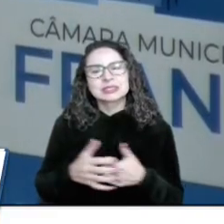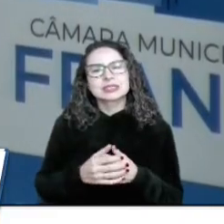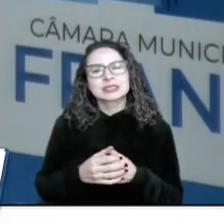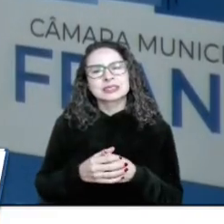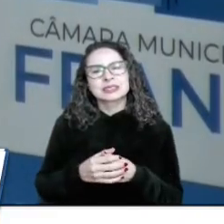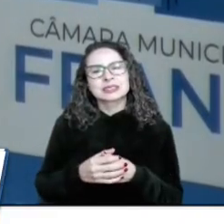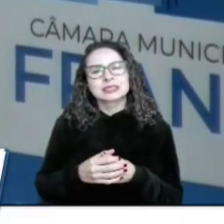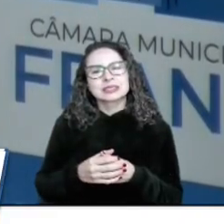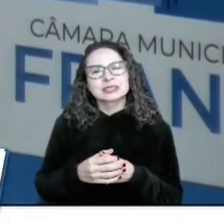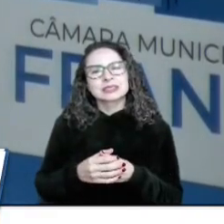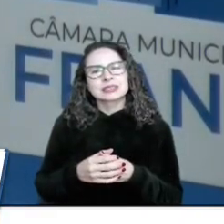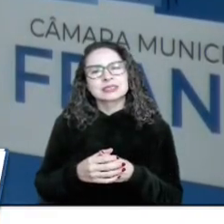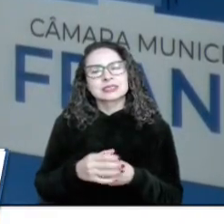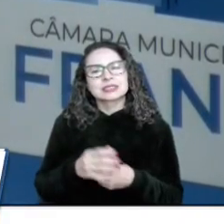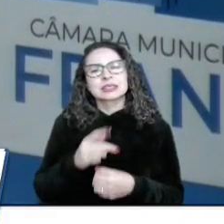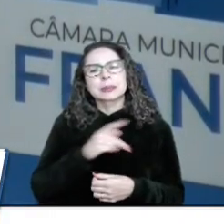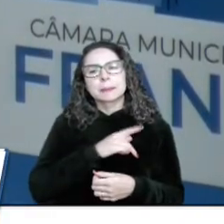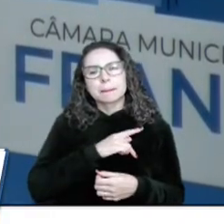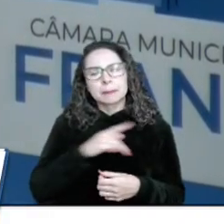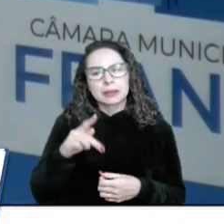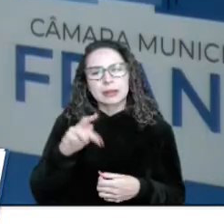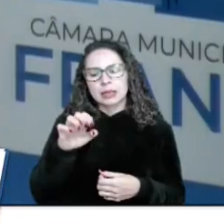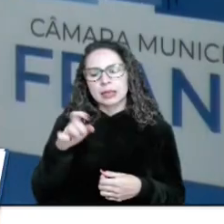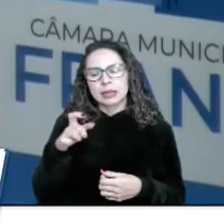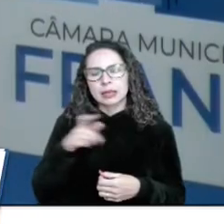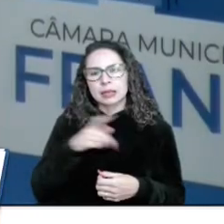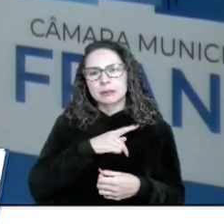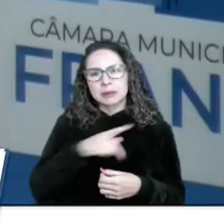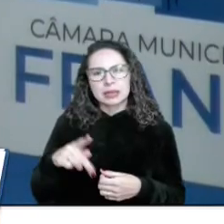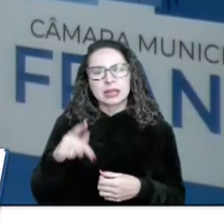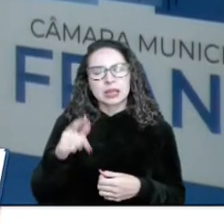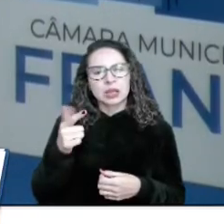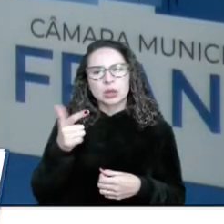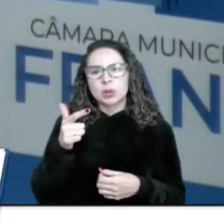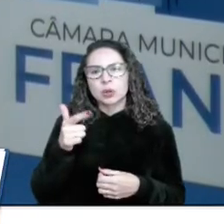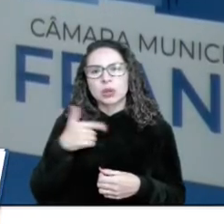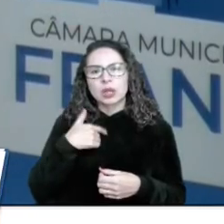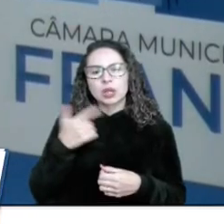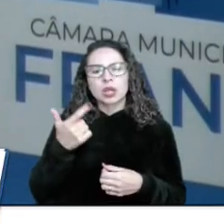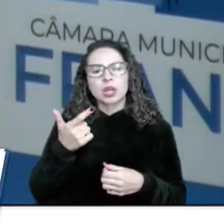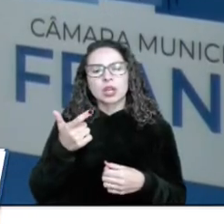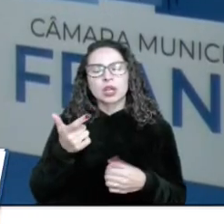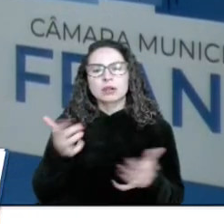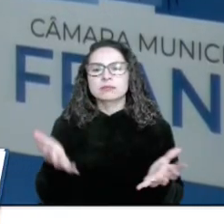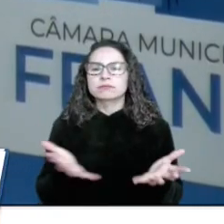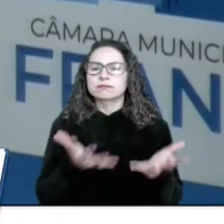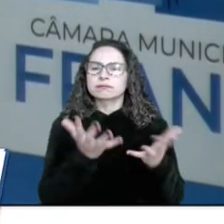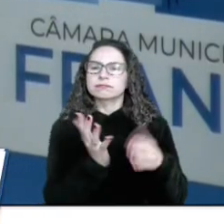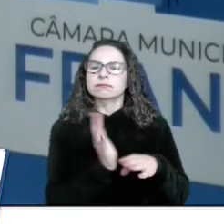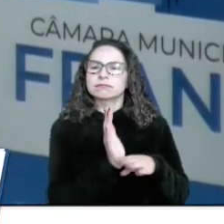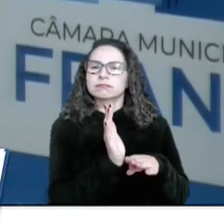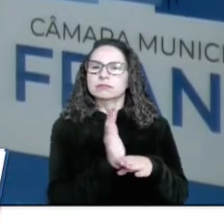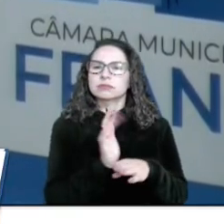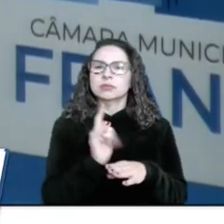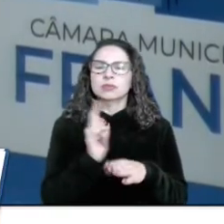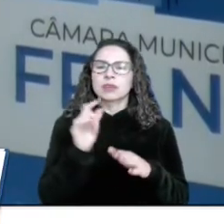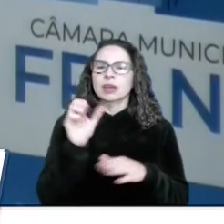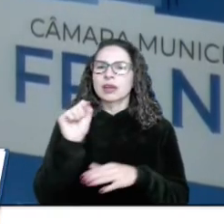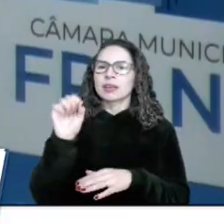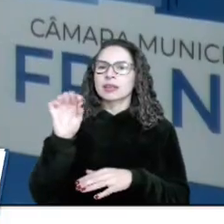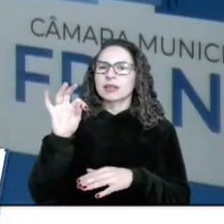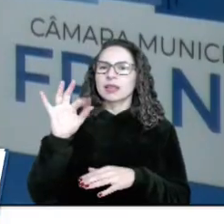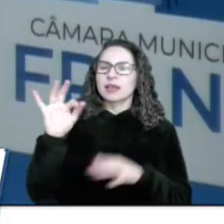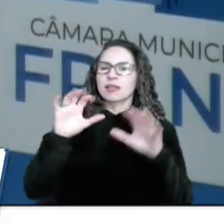O ex-presidente Bolsonaro, ele não tem foro privilegiado. Ele não deveria estar no Supremo, ele tinha que estar na primeira